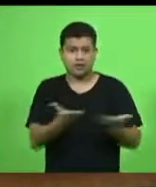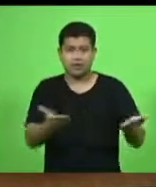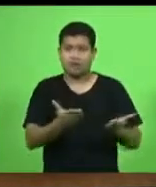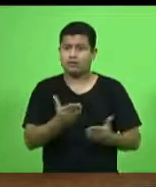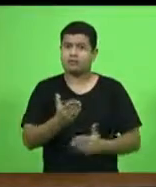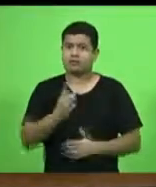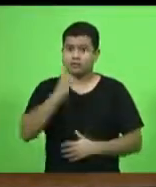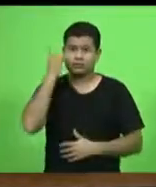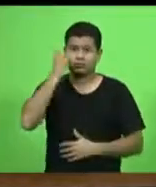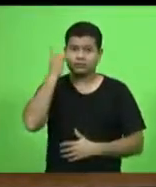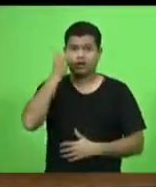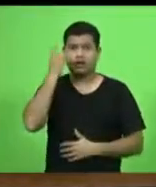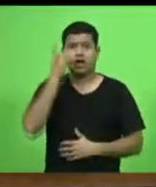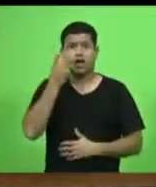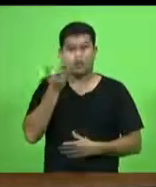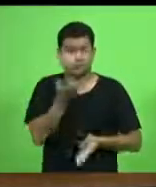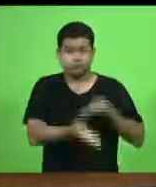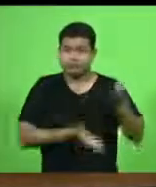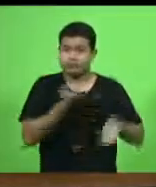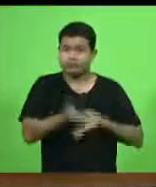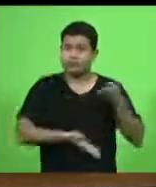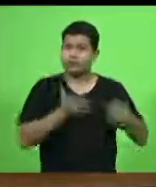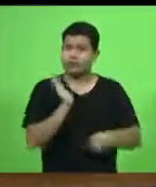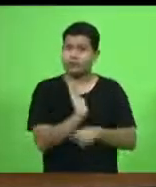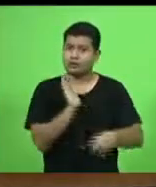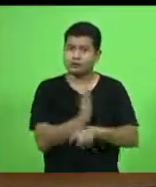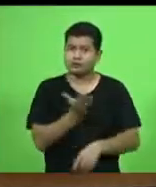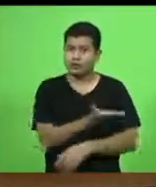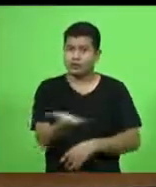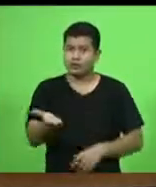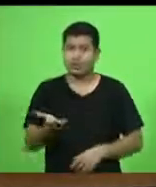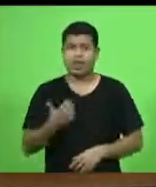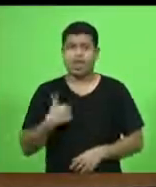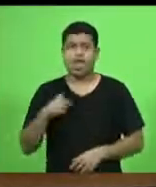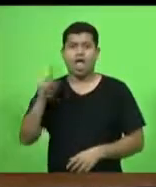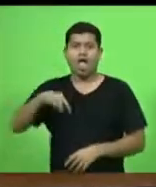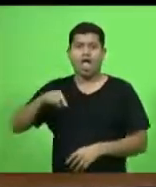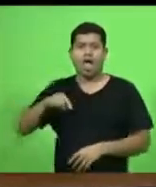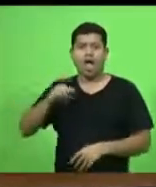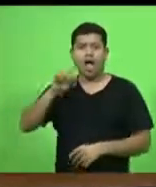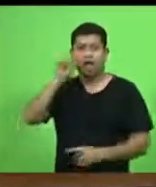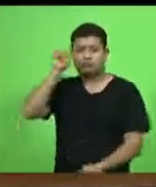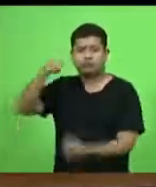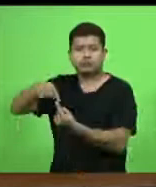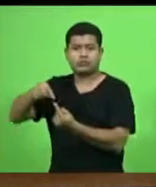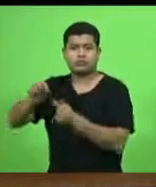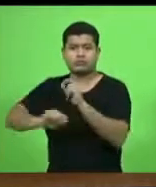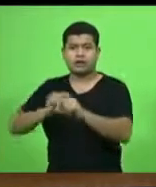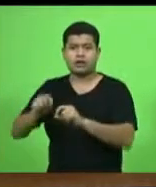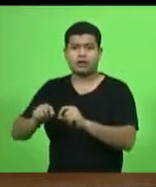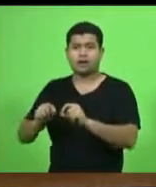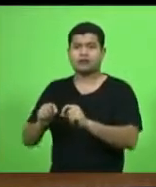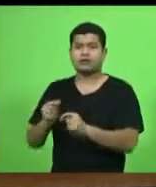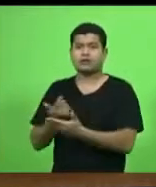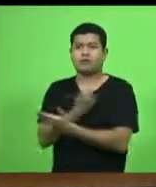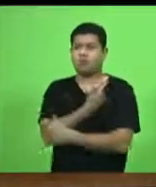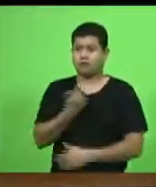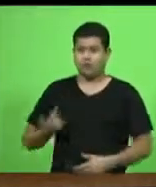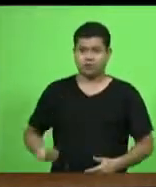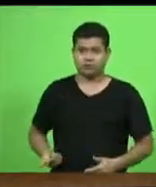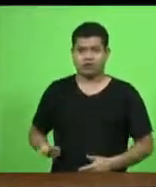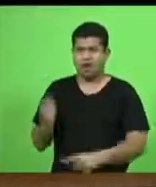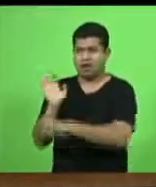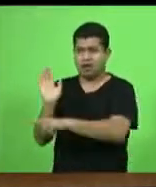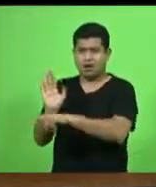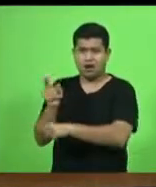É feito para servir os deputados. Não é feito para servir o governo. Não